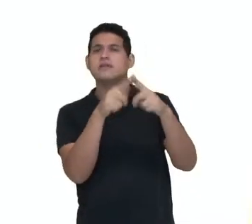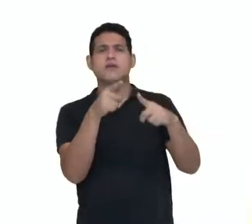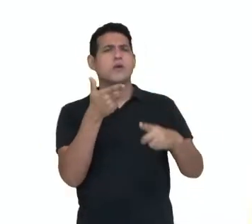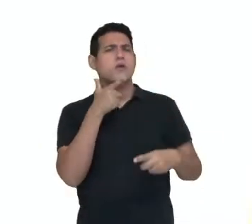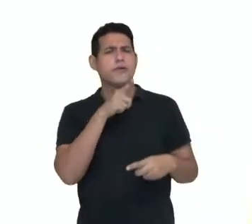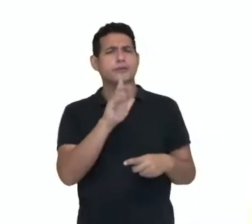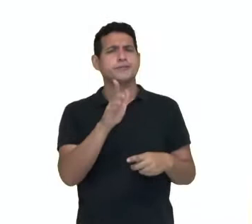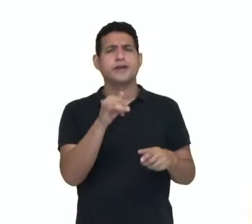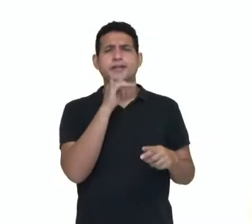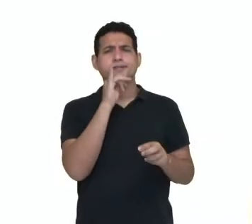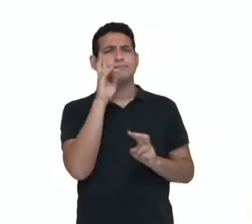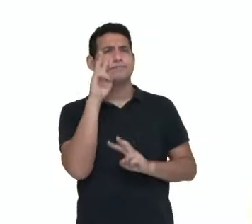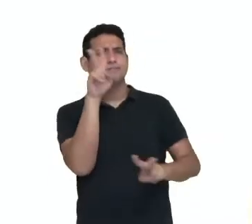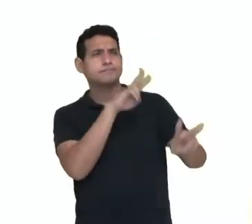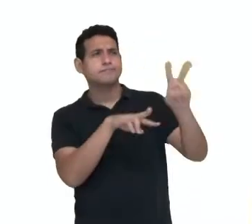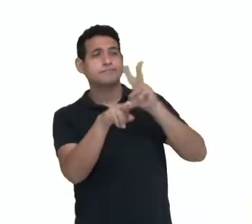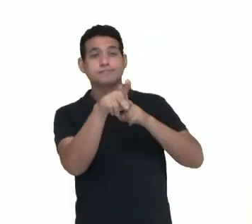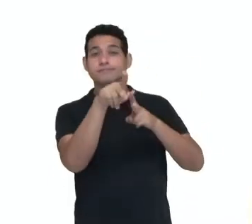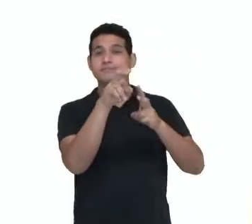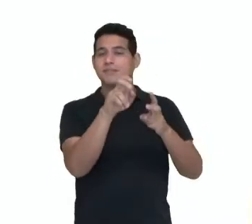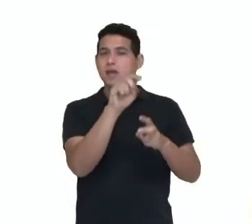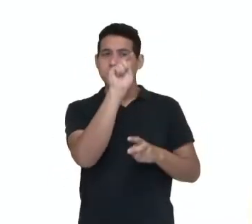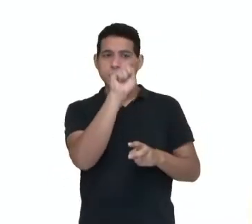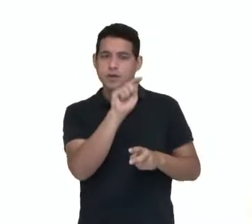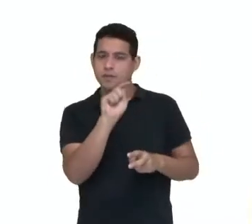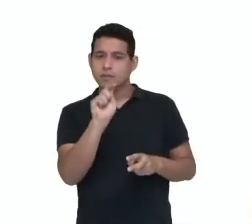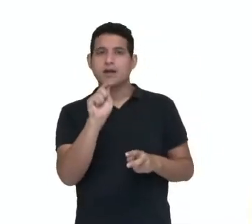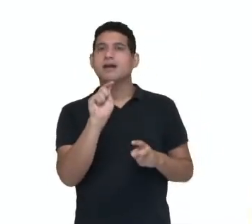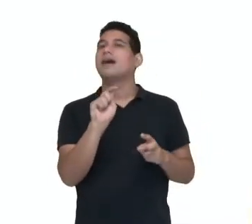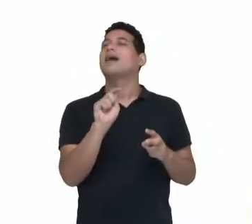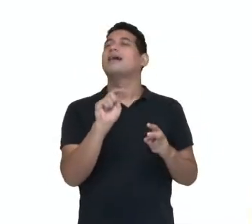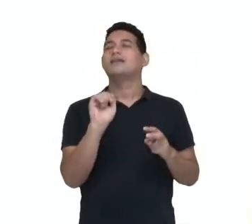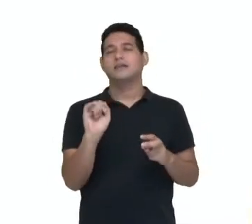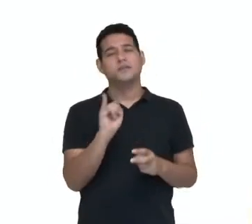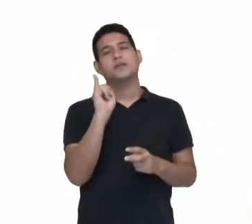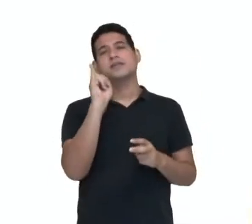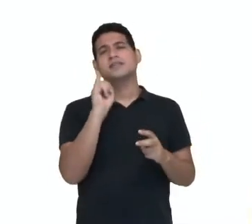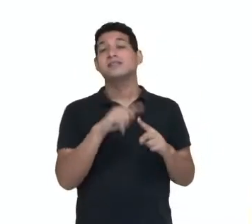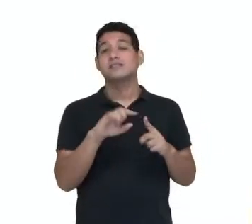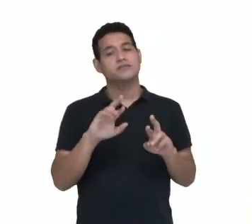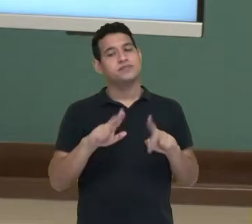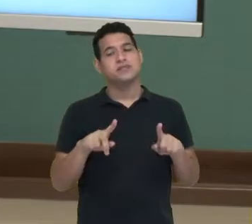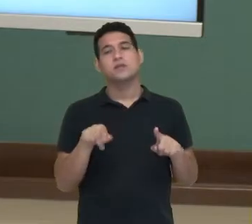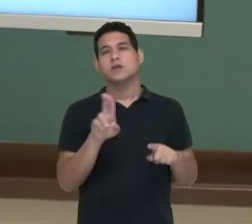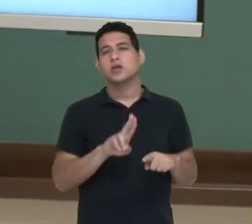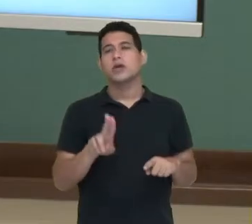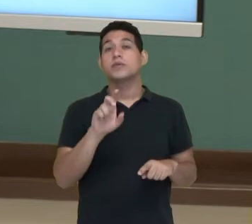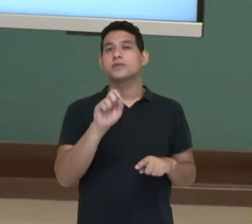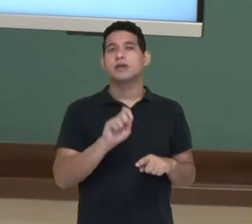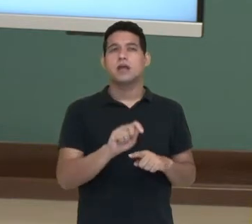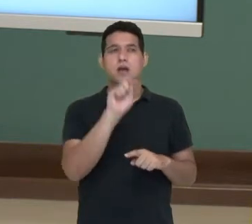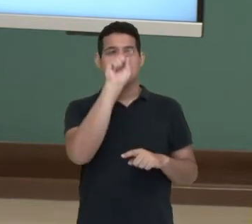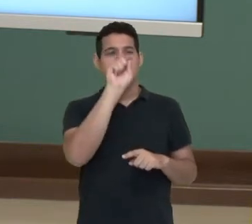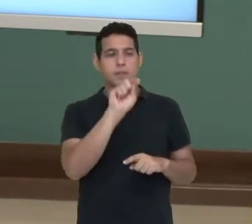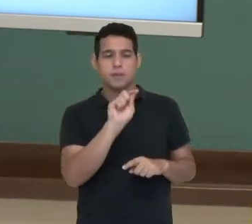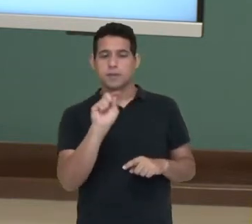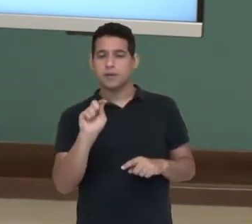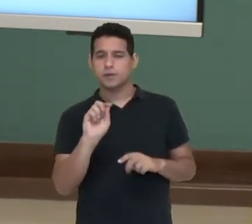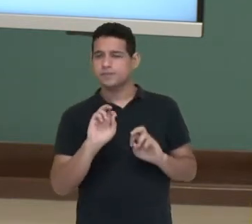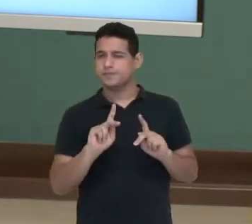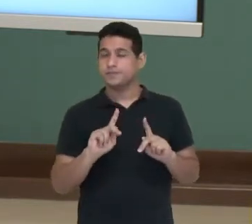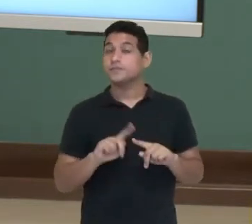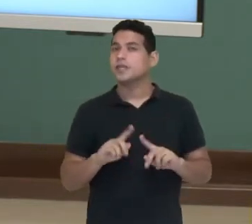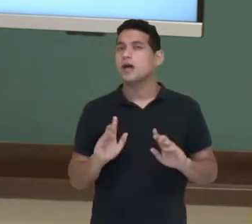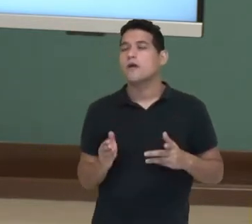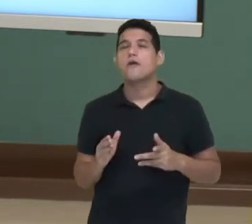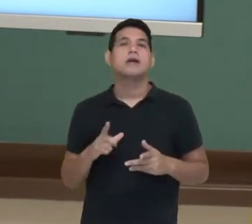conseguir ali visualmente encontrar sem elas, você dispensa elas. Caso contrário, você usa esses pontilhados, tá bom? E